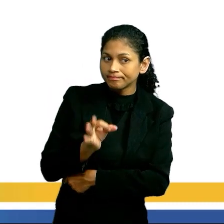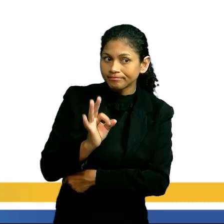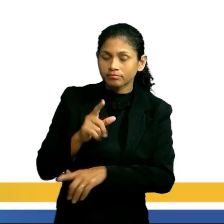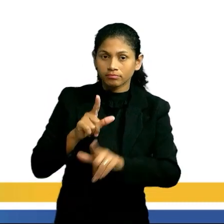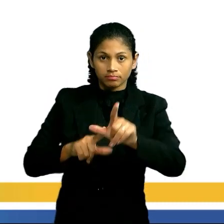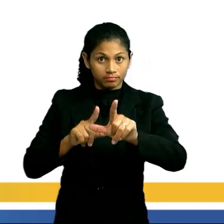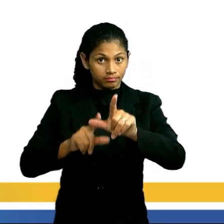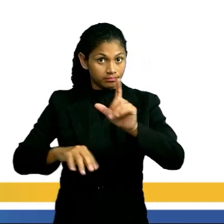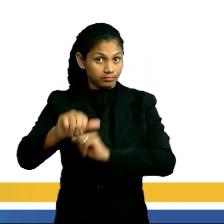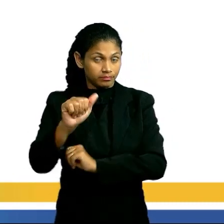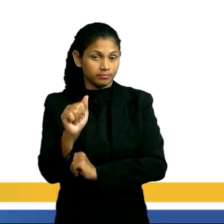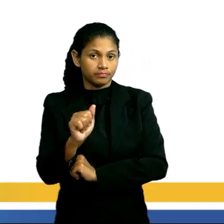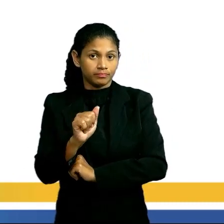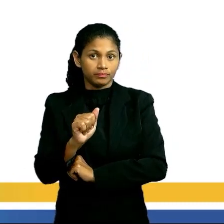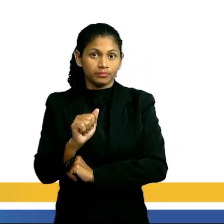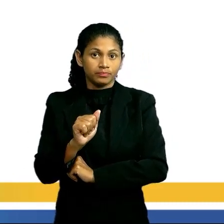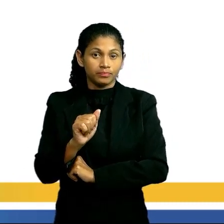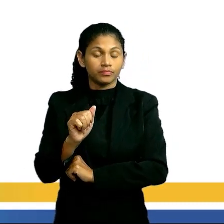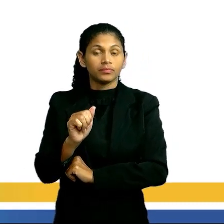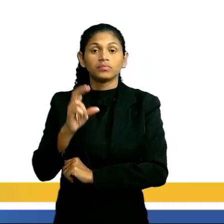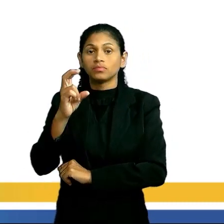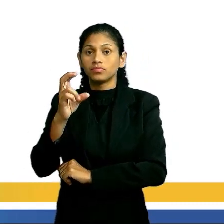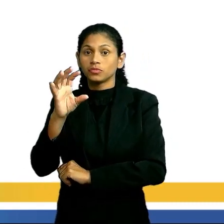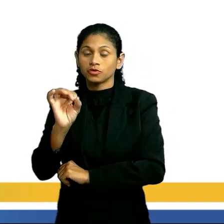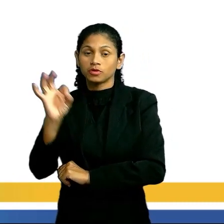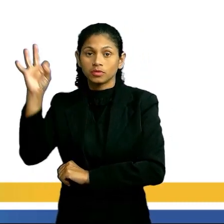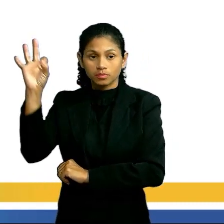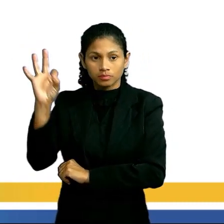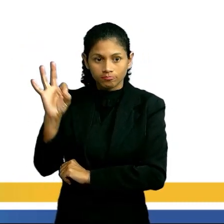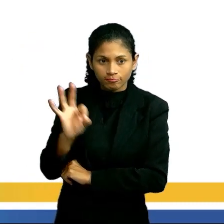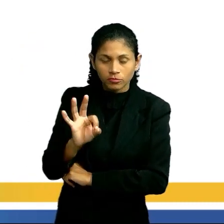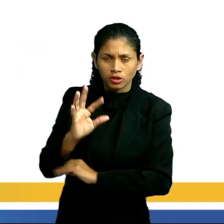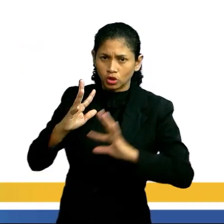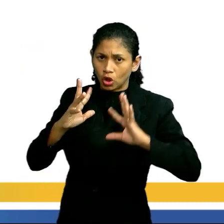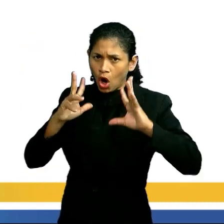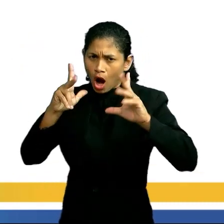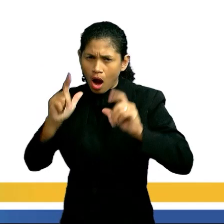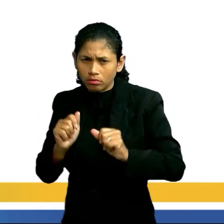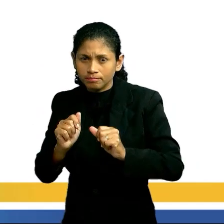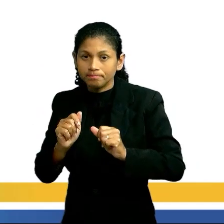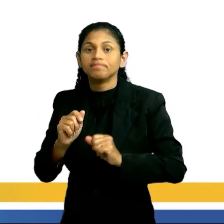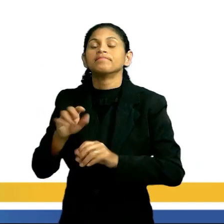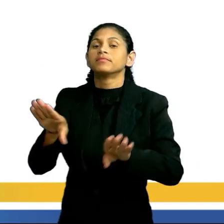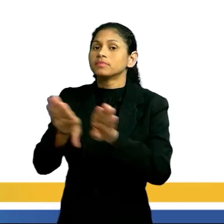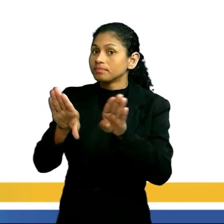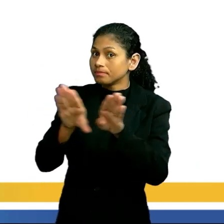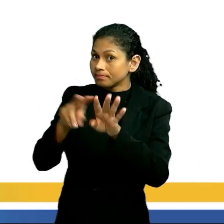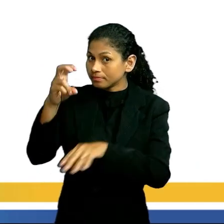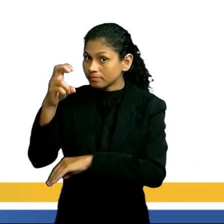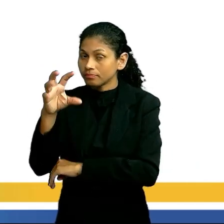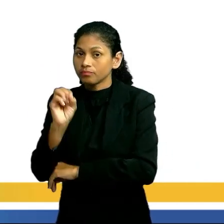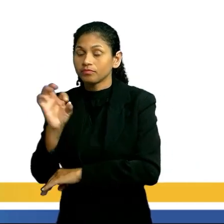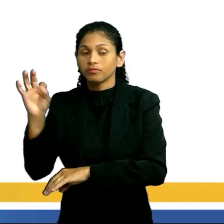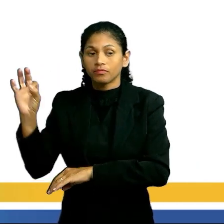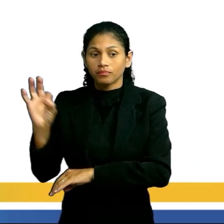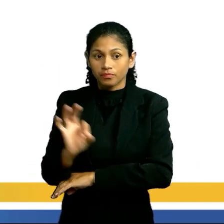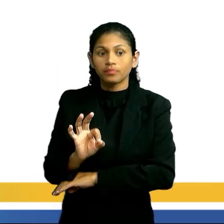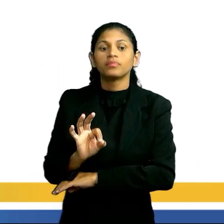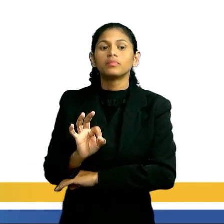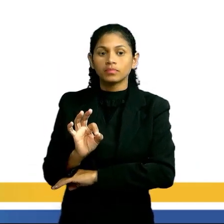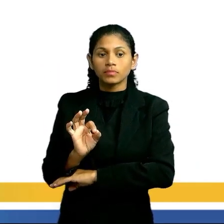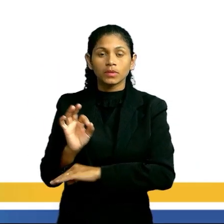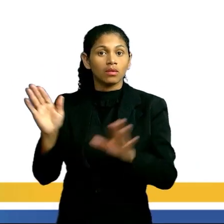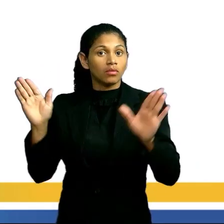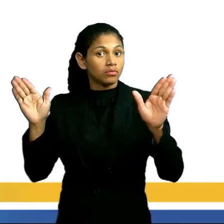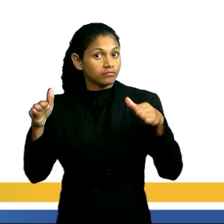tá? Letra A, 50% dos descendentes são selvagens e 50% são com asas